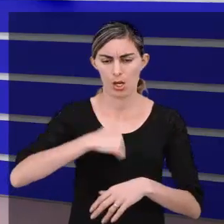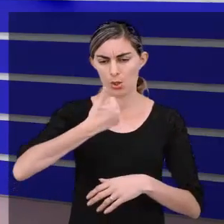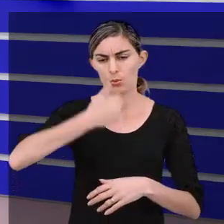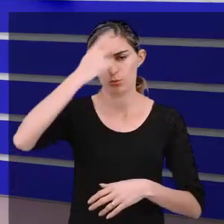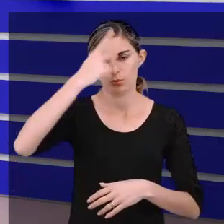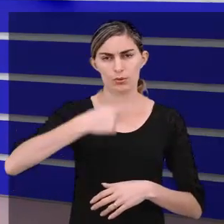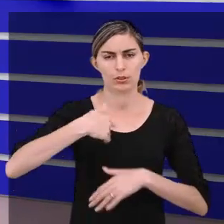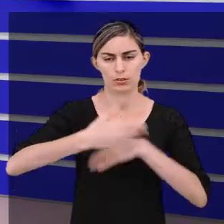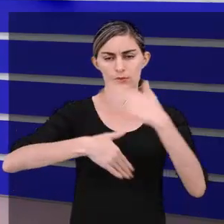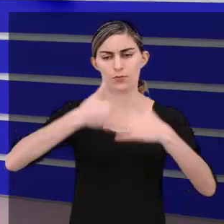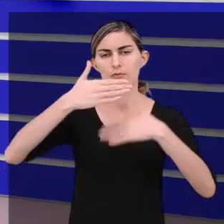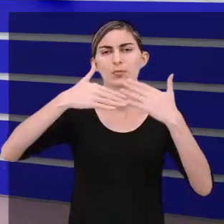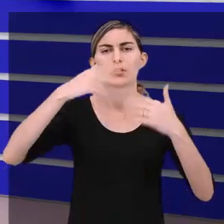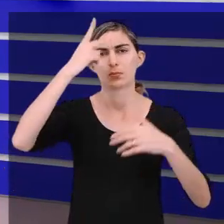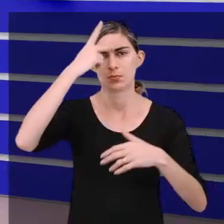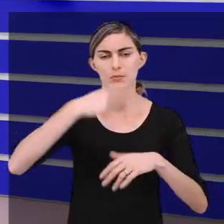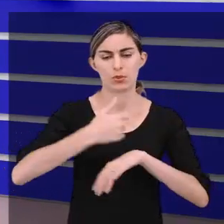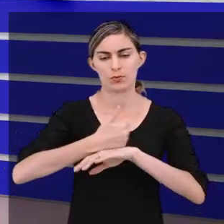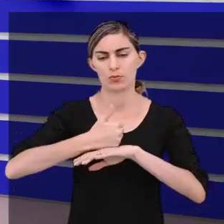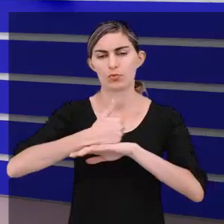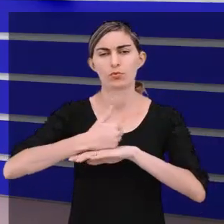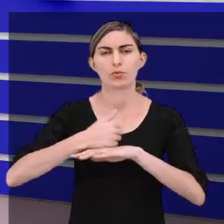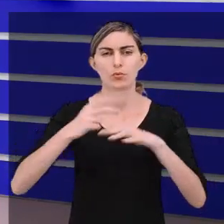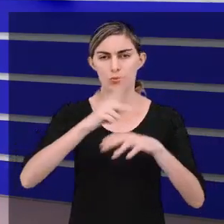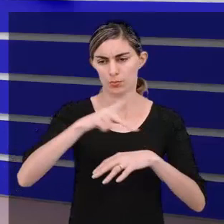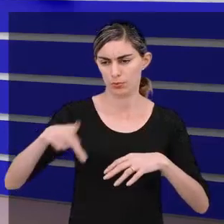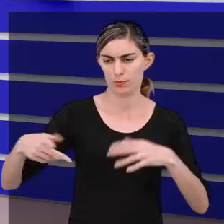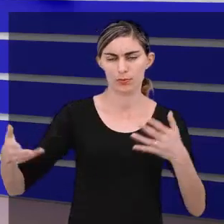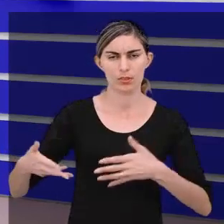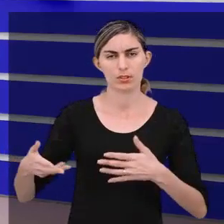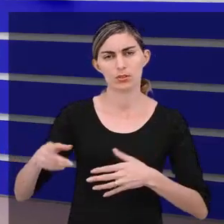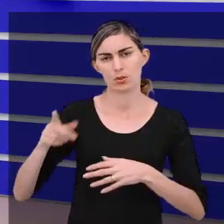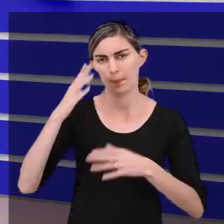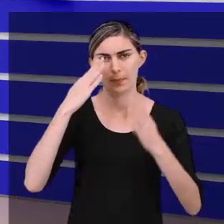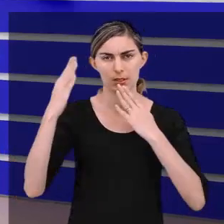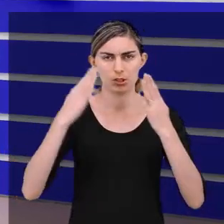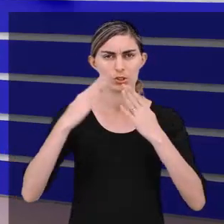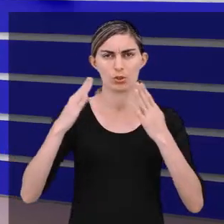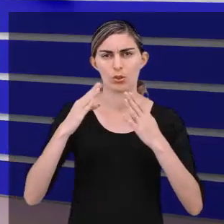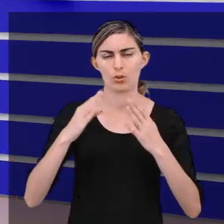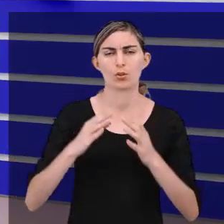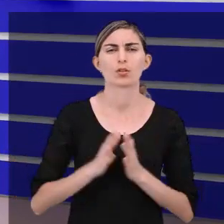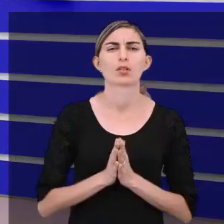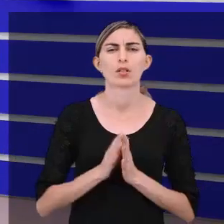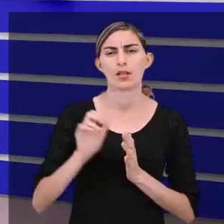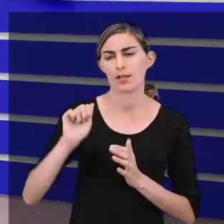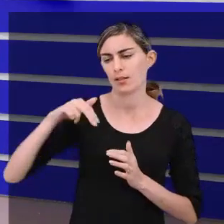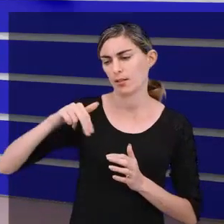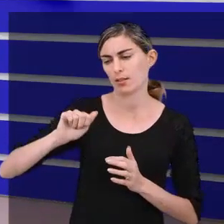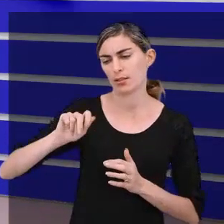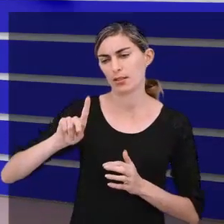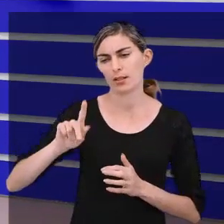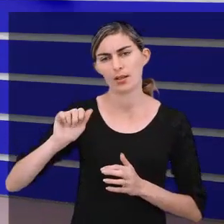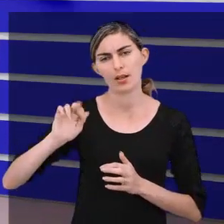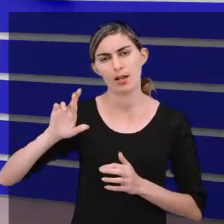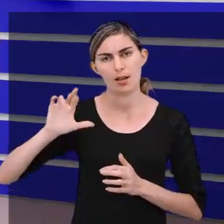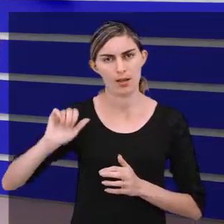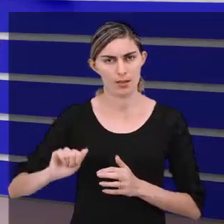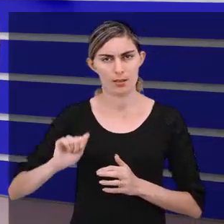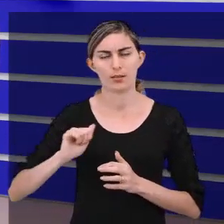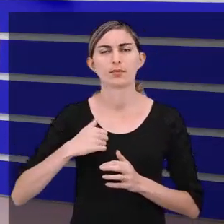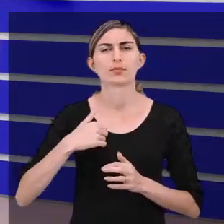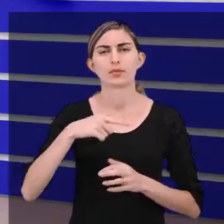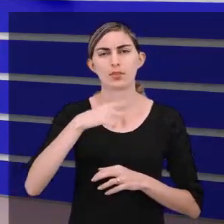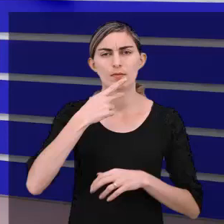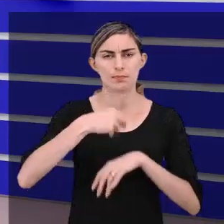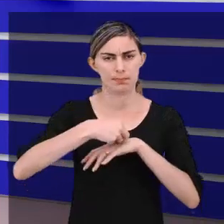profissional. Para isso, estamos aqui com a professora e psicóloga organizacional Ana Carla Moura, que